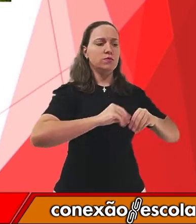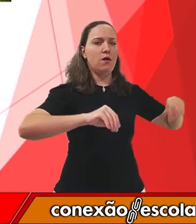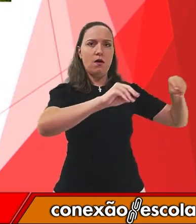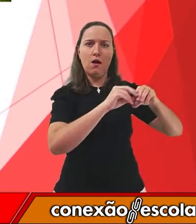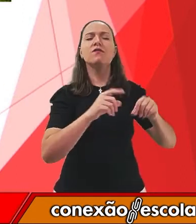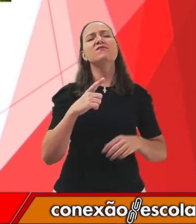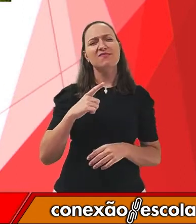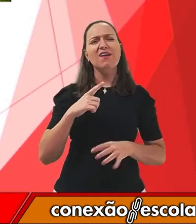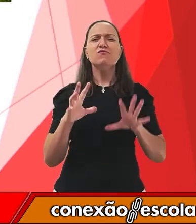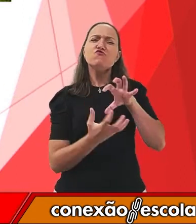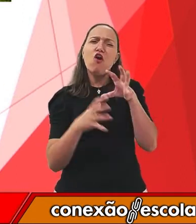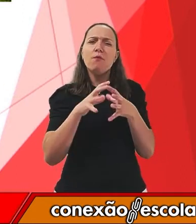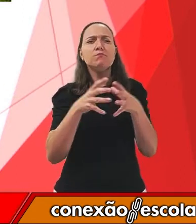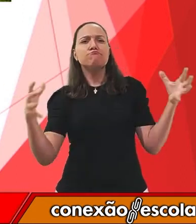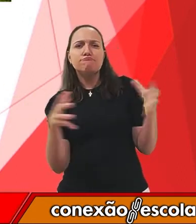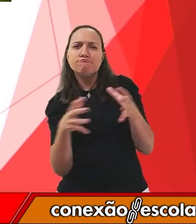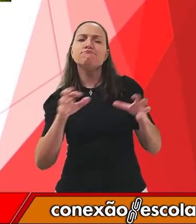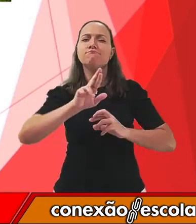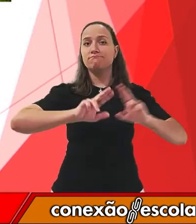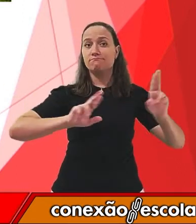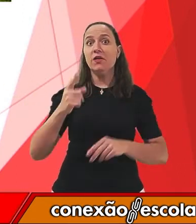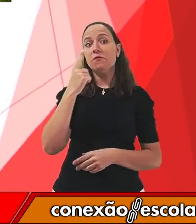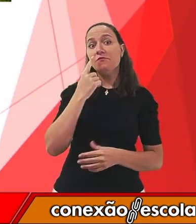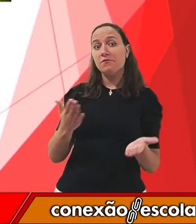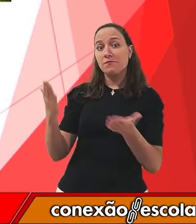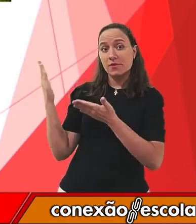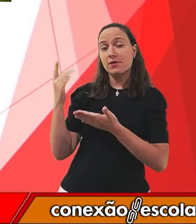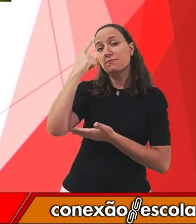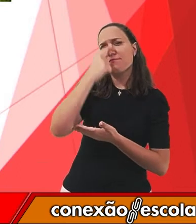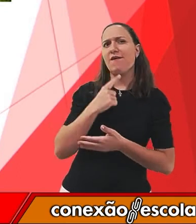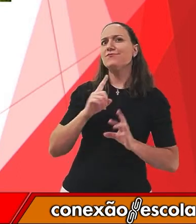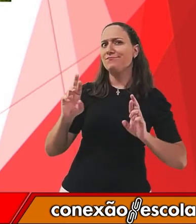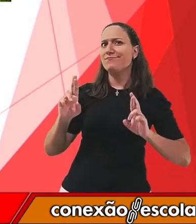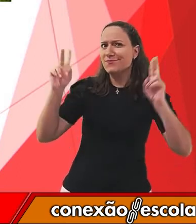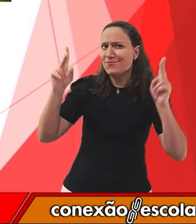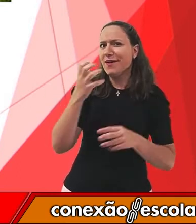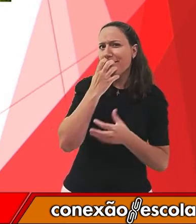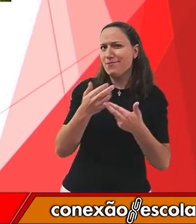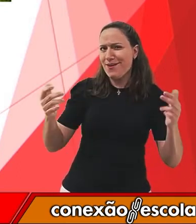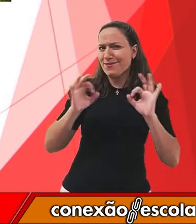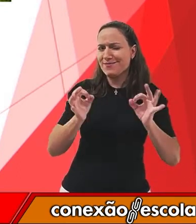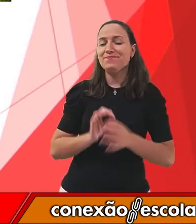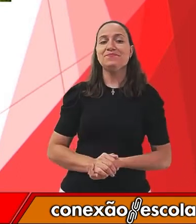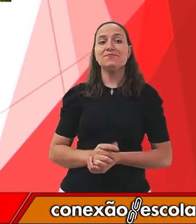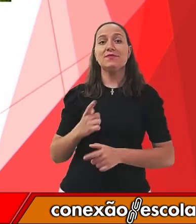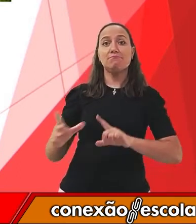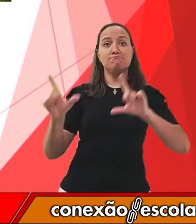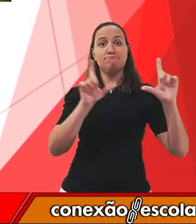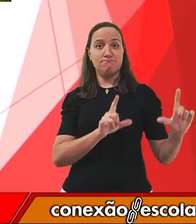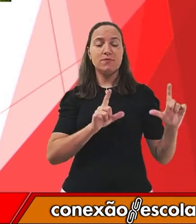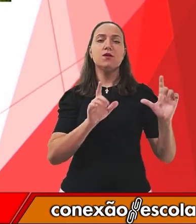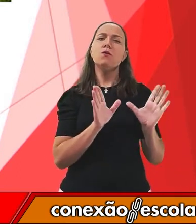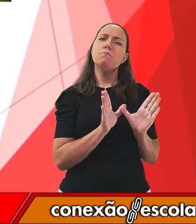tamanhos diferentes também. Na sua tela aí aparecem formas bem diferentes. O primeiro é a